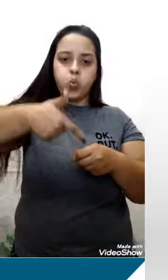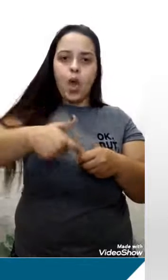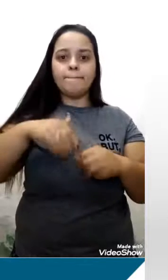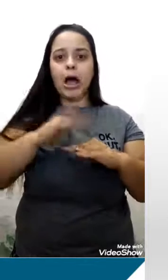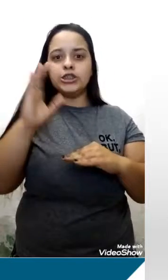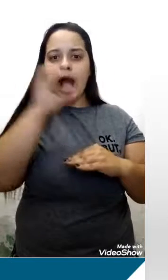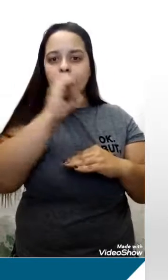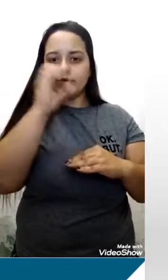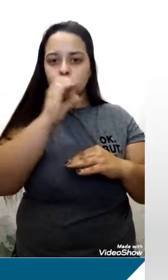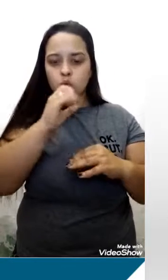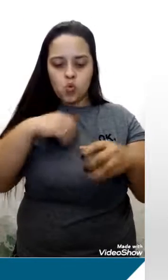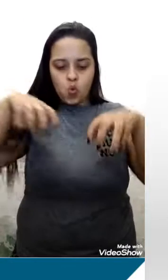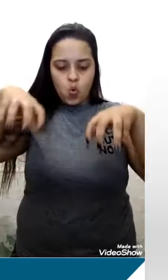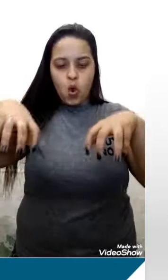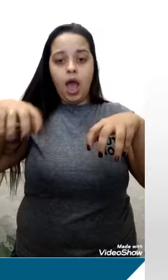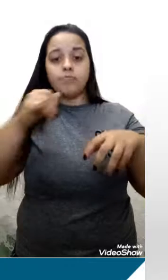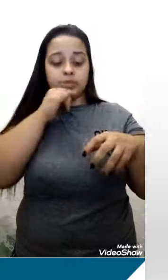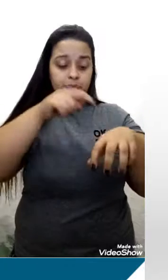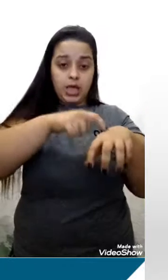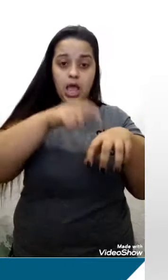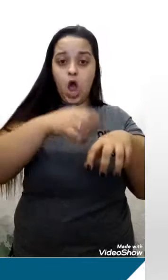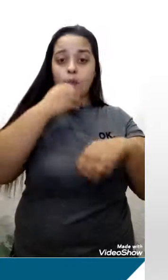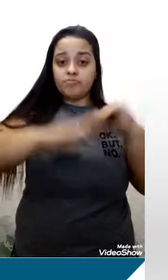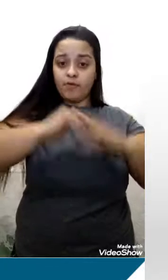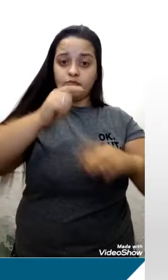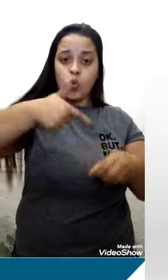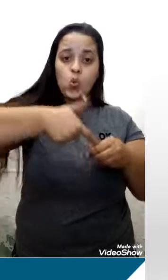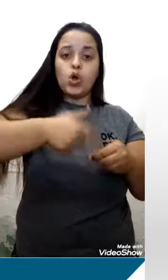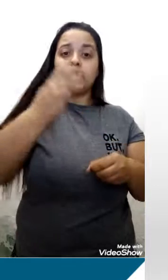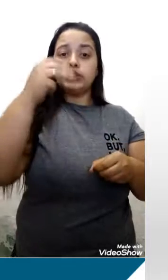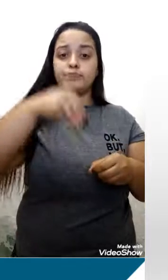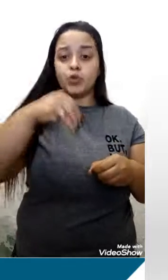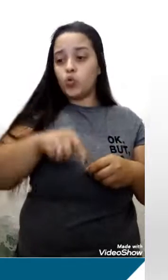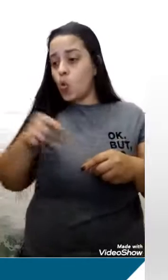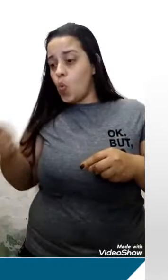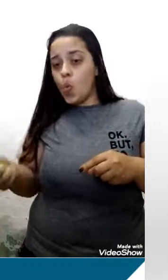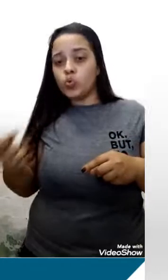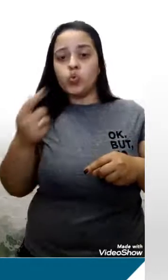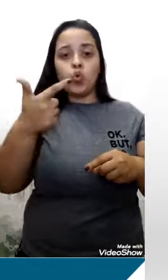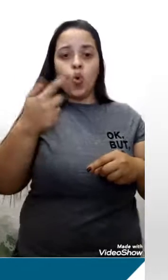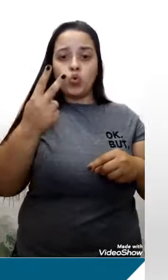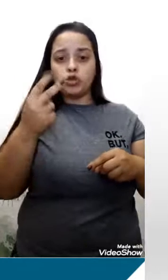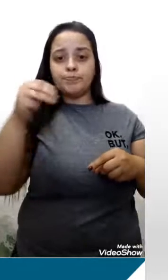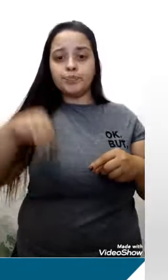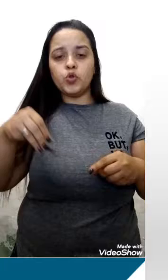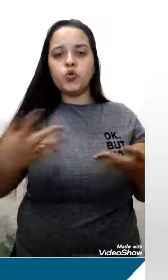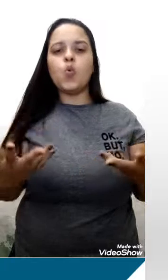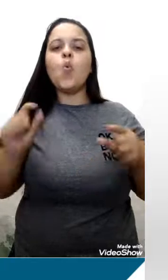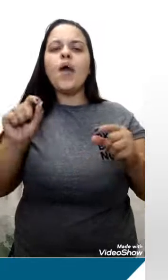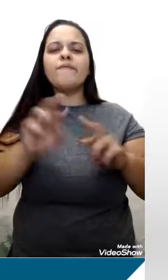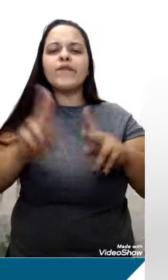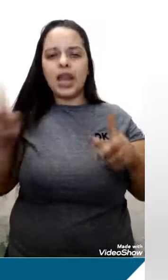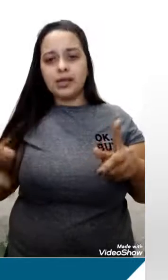rápido, ou seja, ele consegue encher em 2 minutos. Nesse caso, o que diferencia a bomba de gasolina de